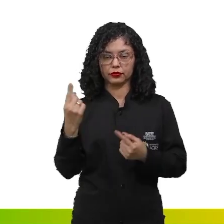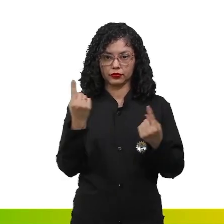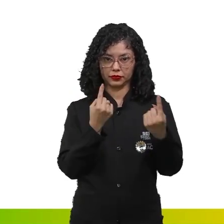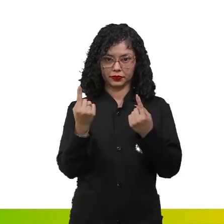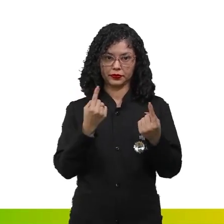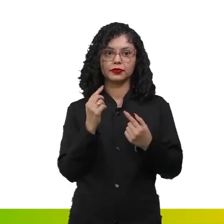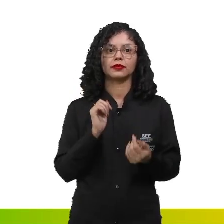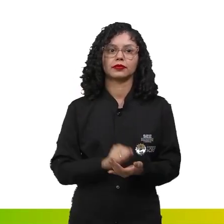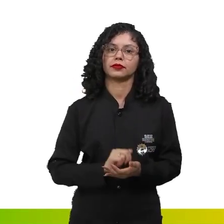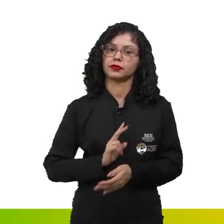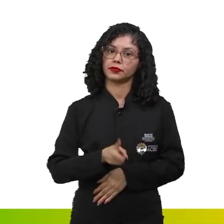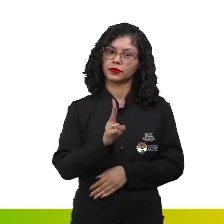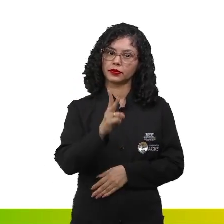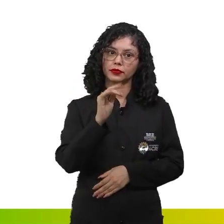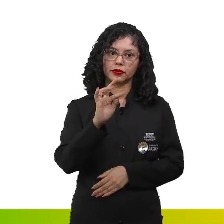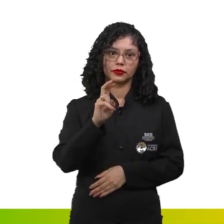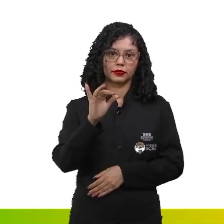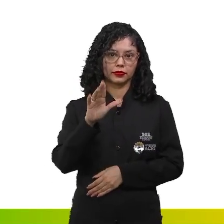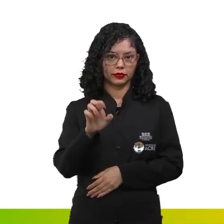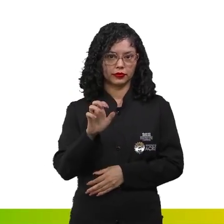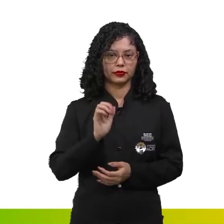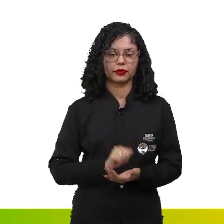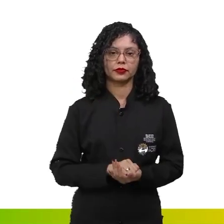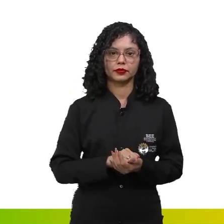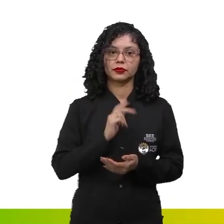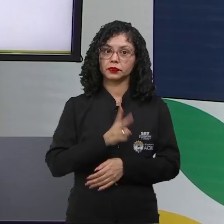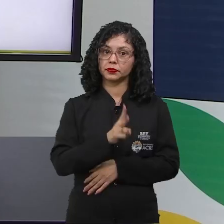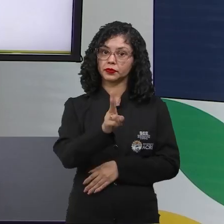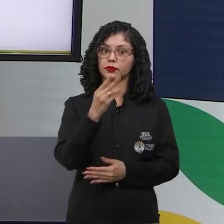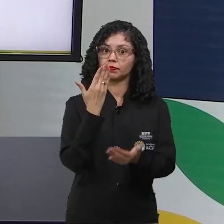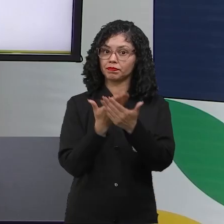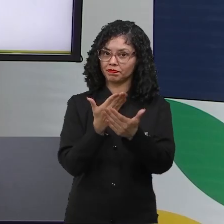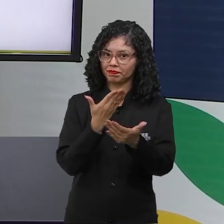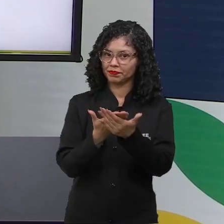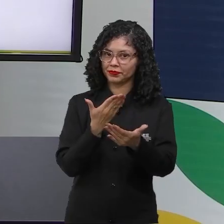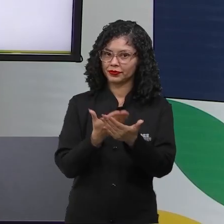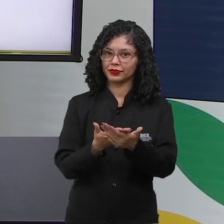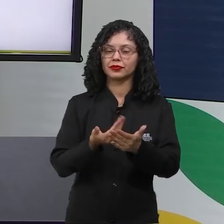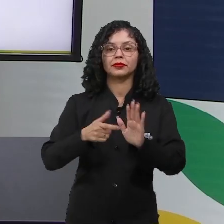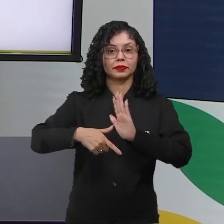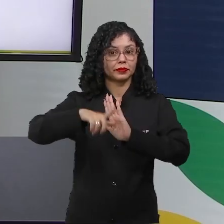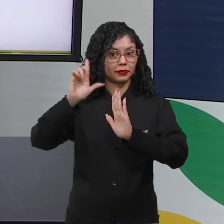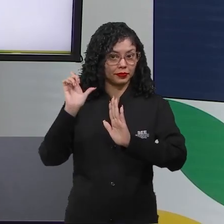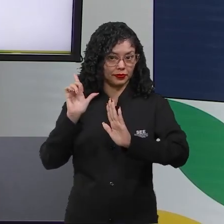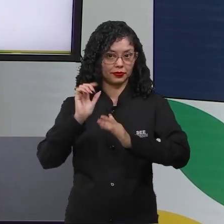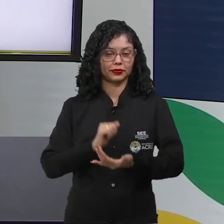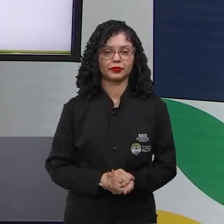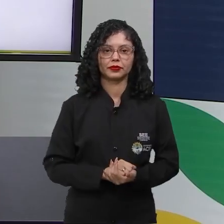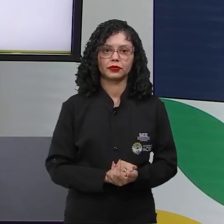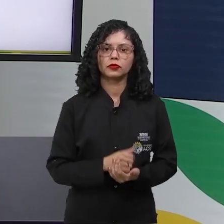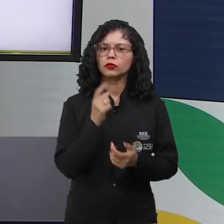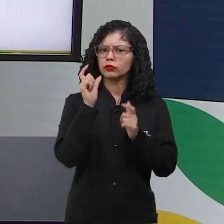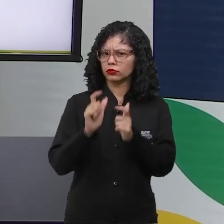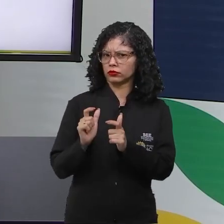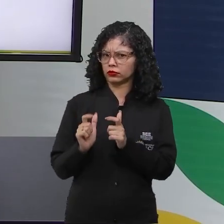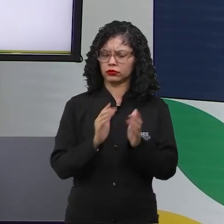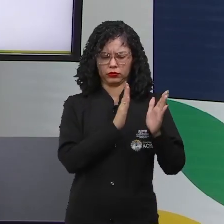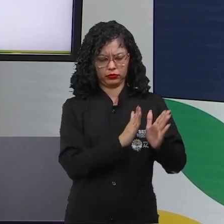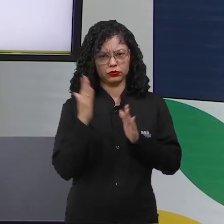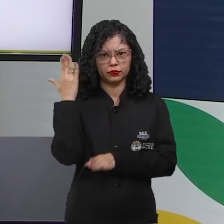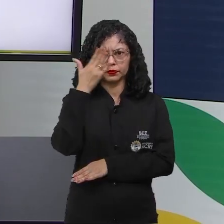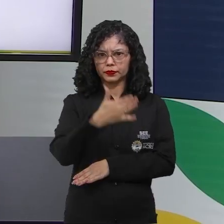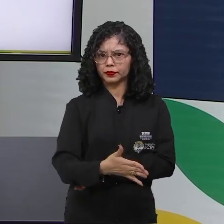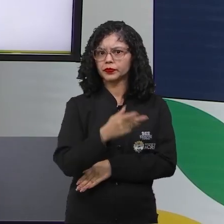elas é constante. Essa constante nós estudamos na aula anterior, onde partes